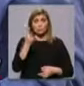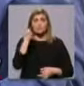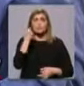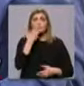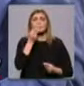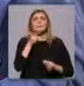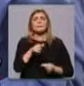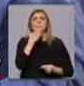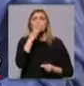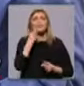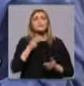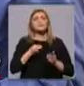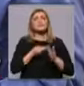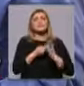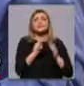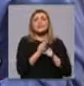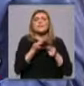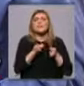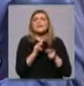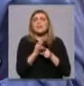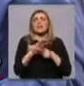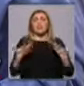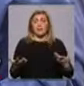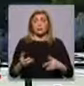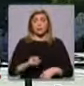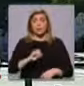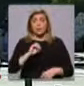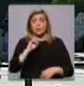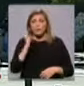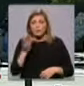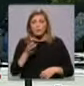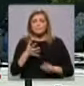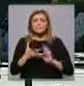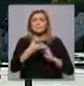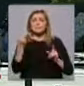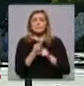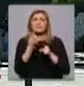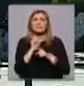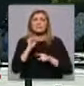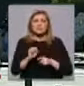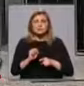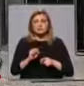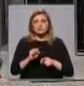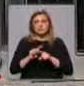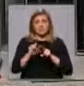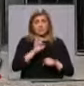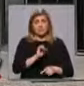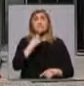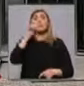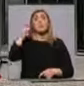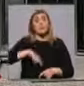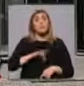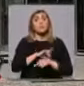espécie de chantagem Ou de ou de captura dos Estados a também